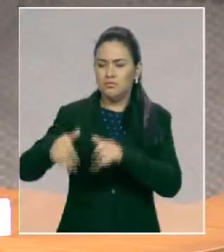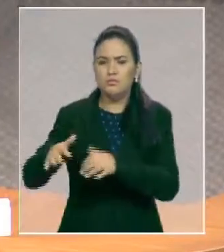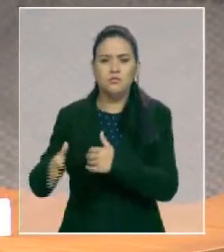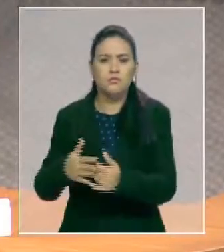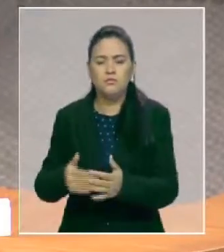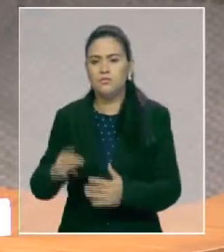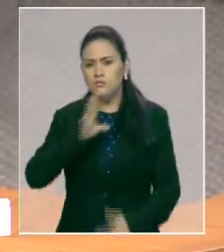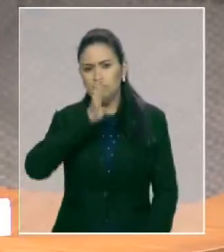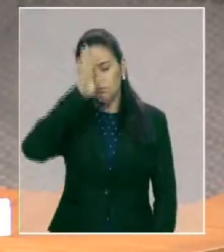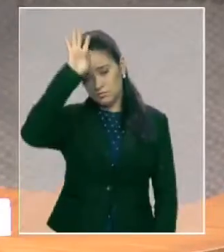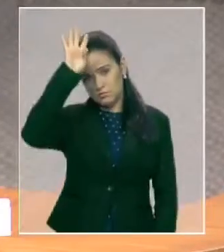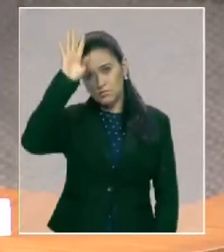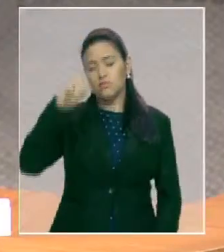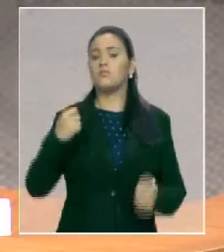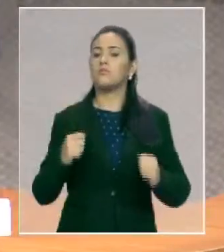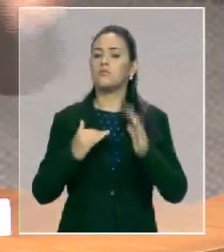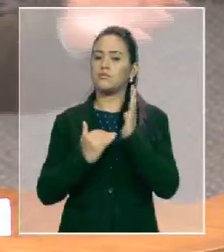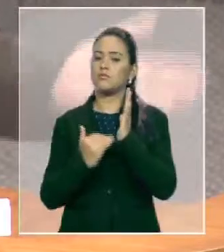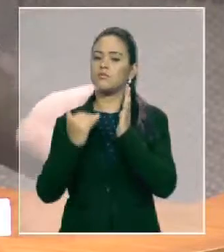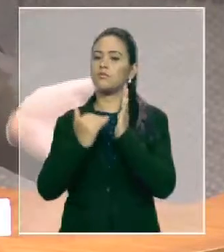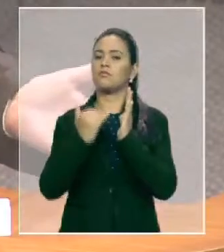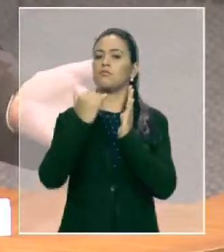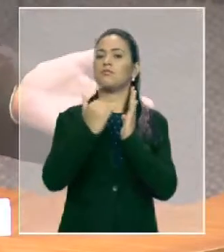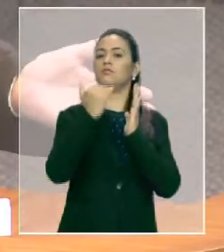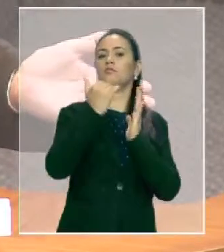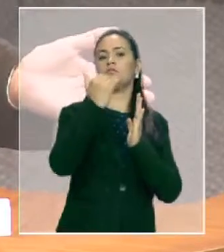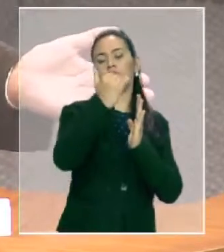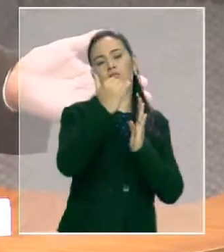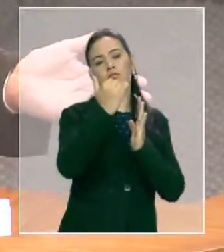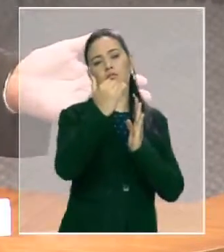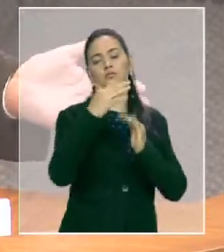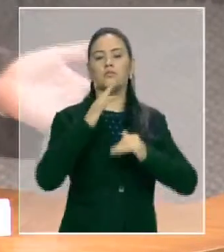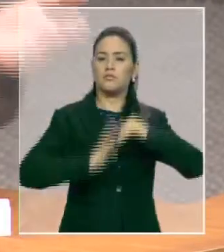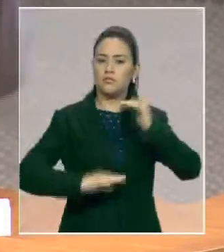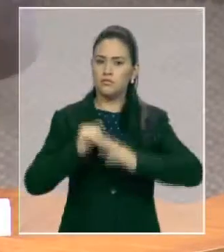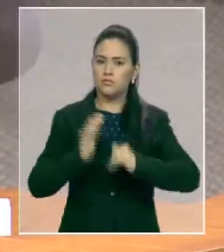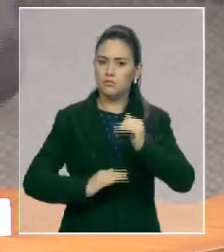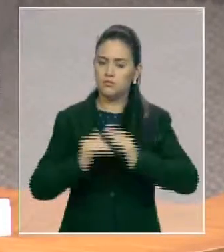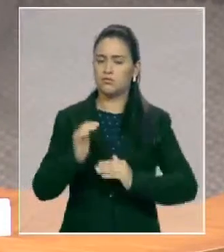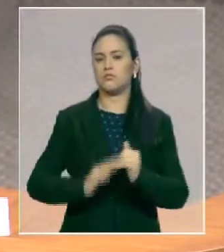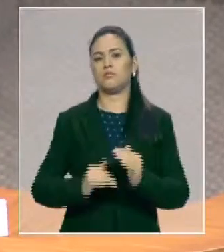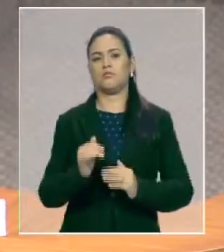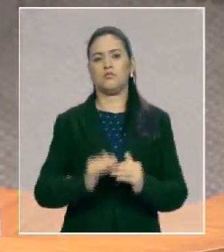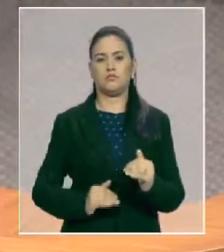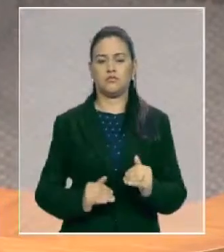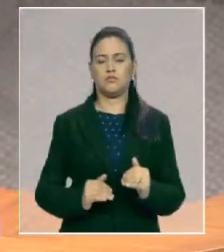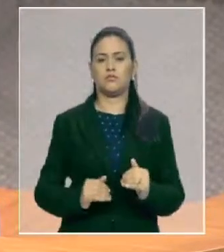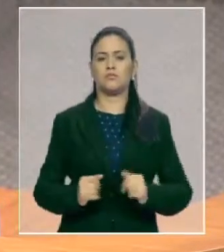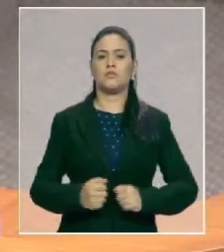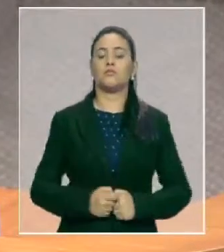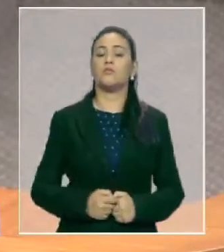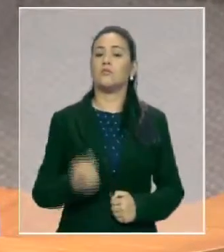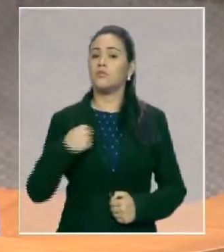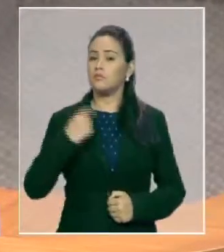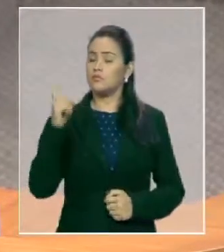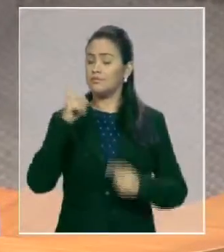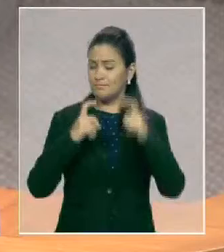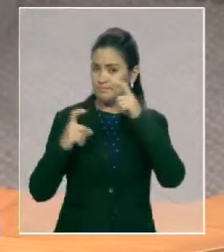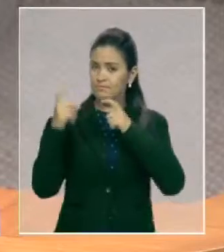cabo, coronel, coronel. Se não for assim, não funciona. Então eu fiquei preocupado, assisti